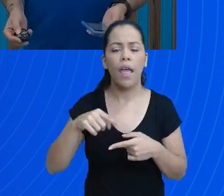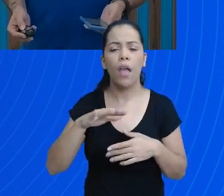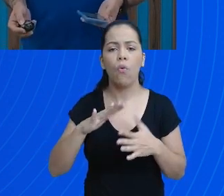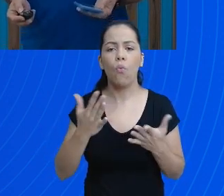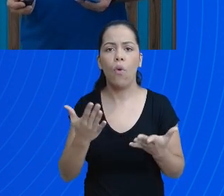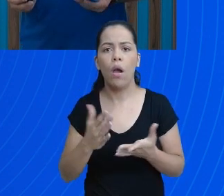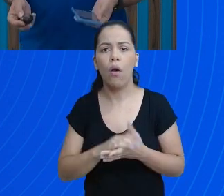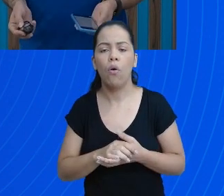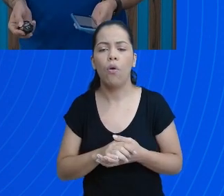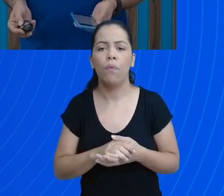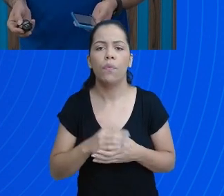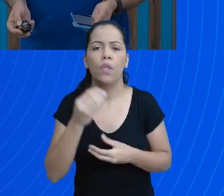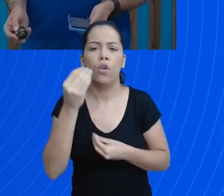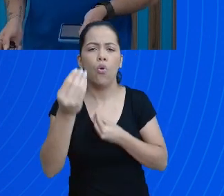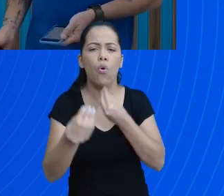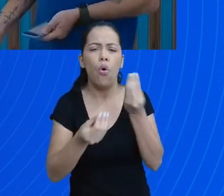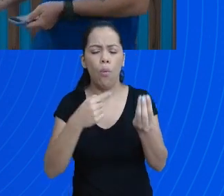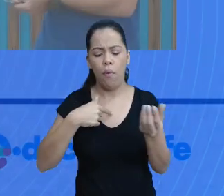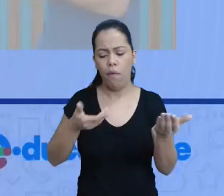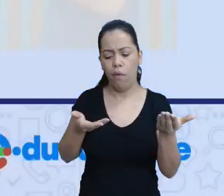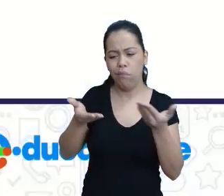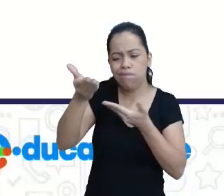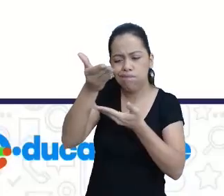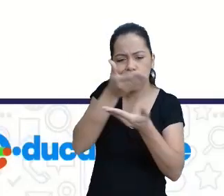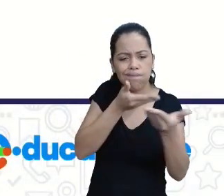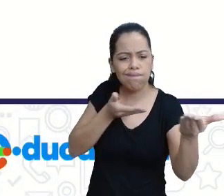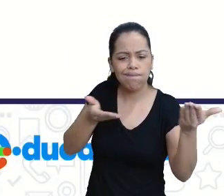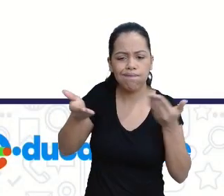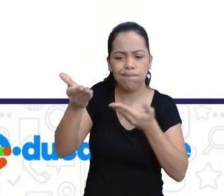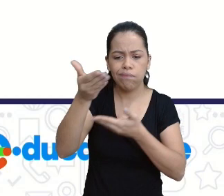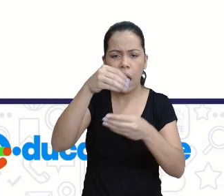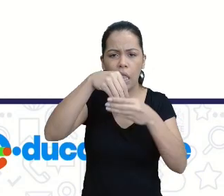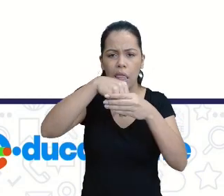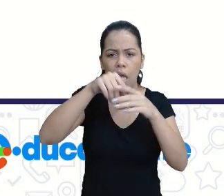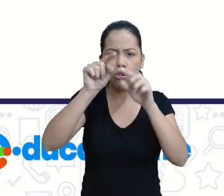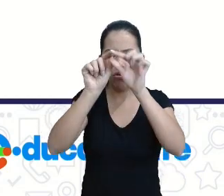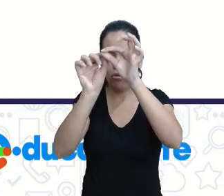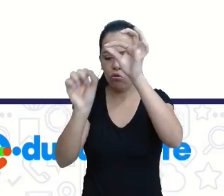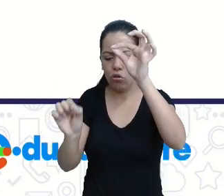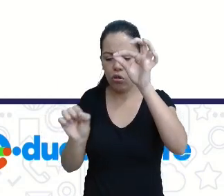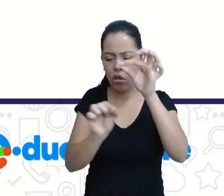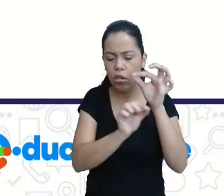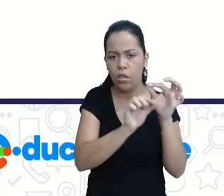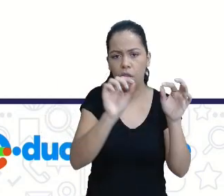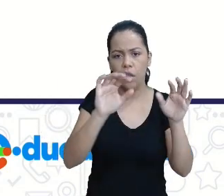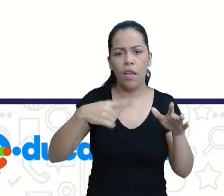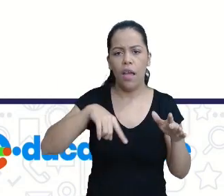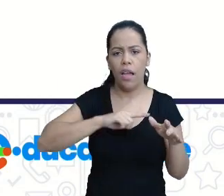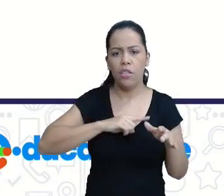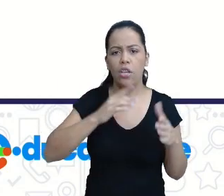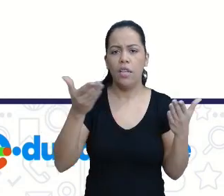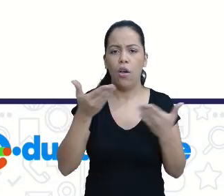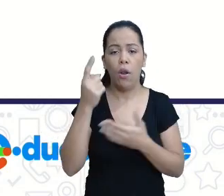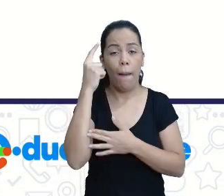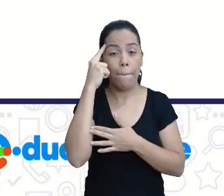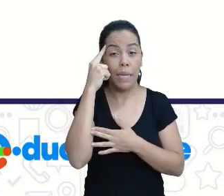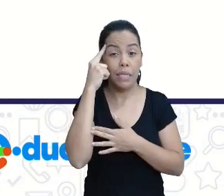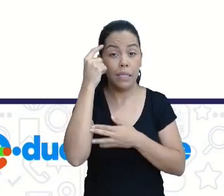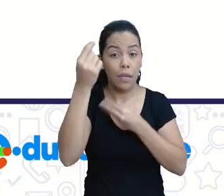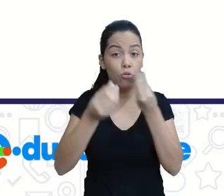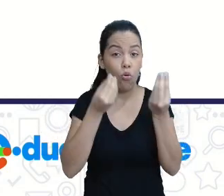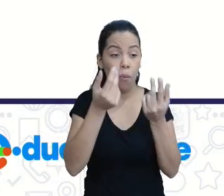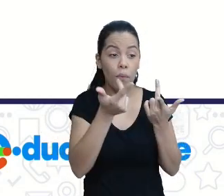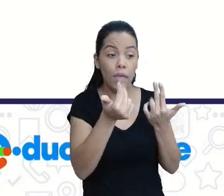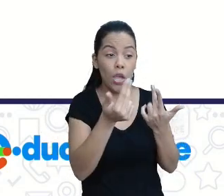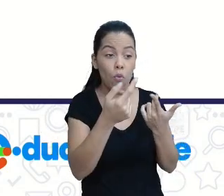é que eu posso relacionar essas situações? Então, vamos imaginar, estamos com a cabeça na matemática egípcia, é uma coisa prática,